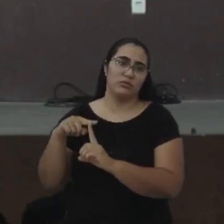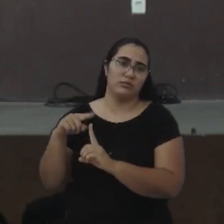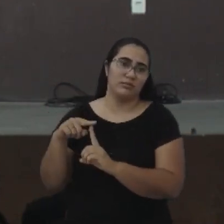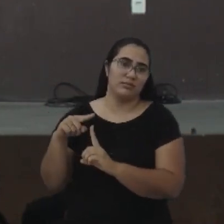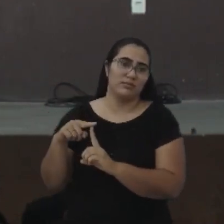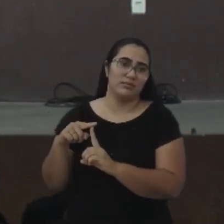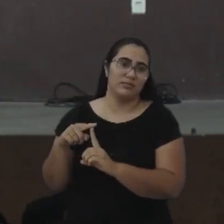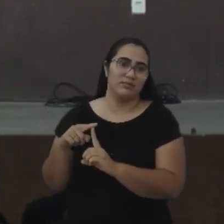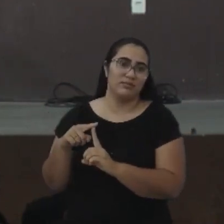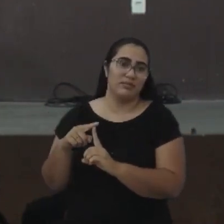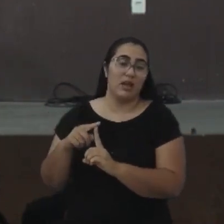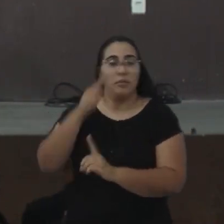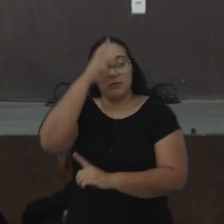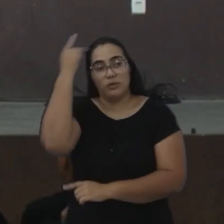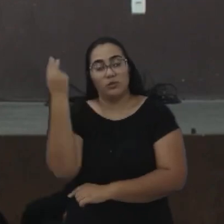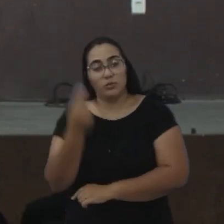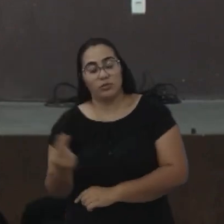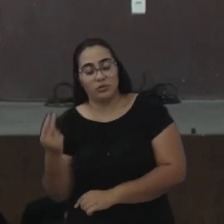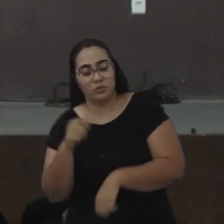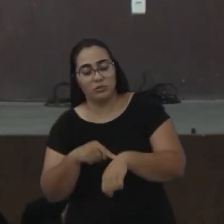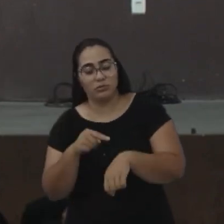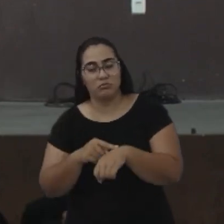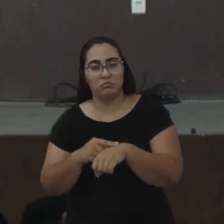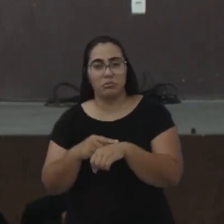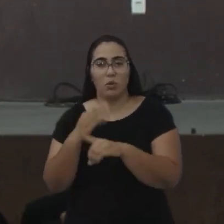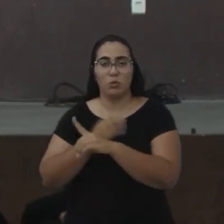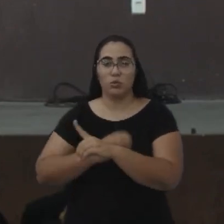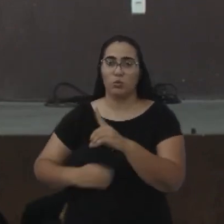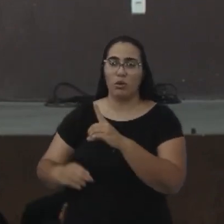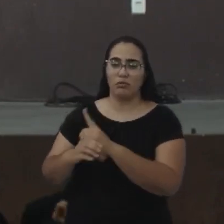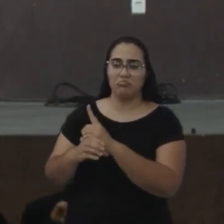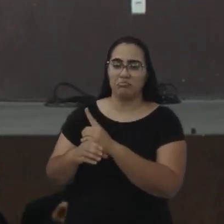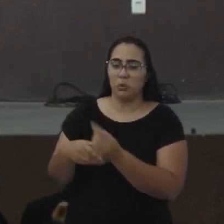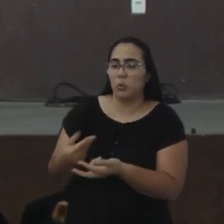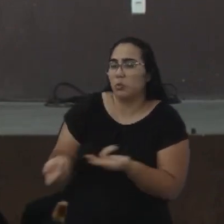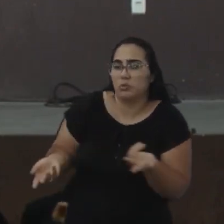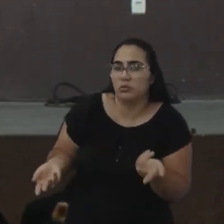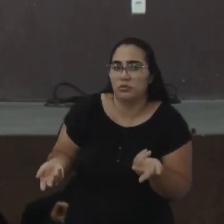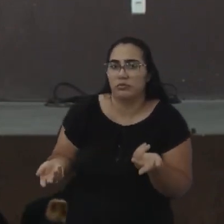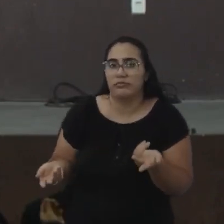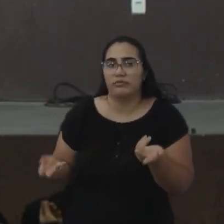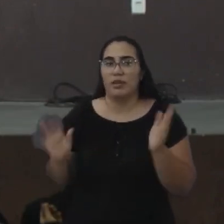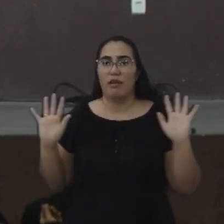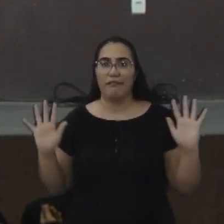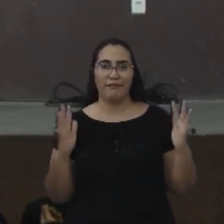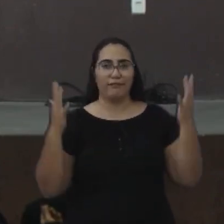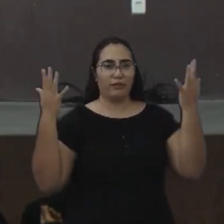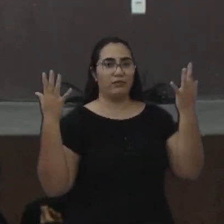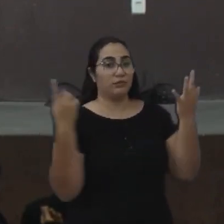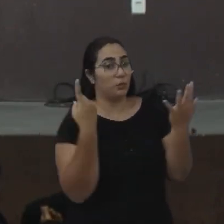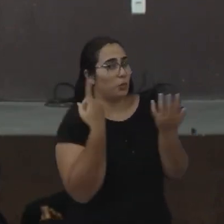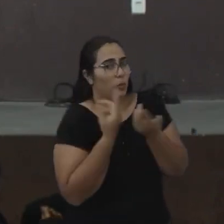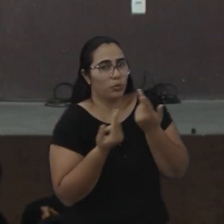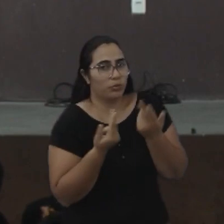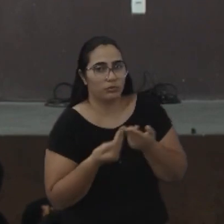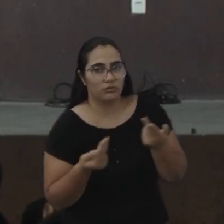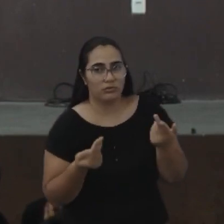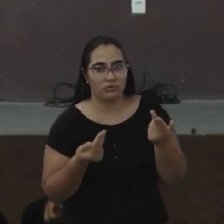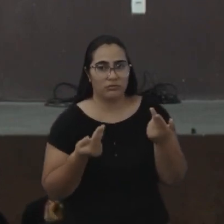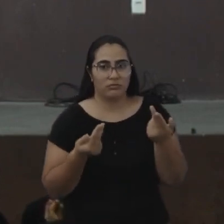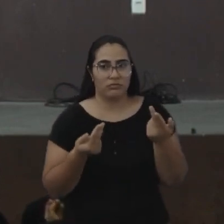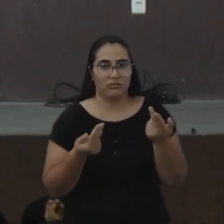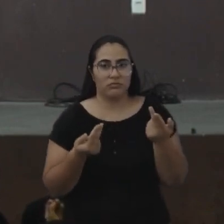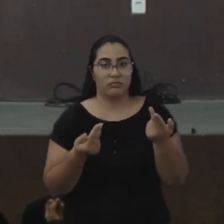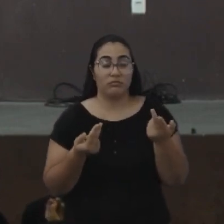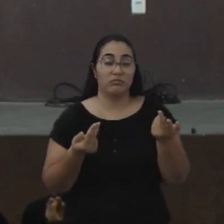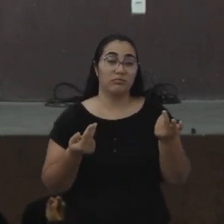Aquelas pessoas estão usando aquele momento para cultuar alguma coisa, para celebrar alguma coisa. É uma